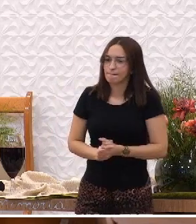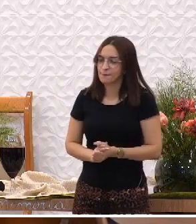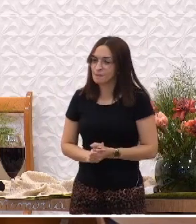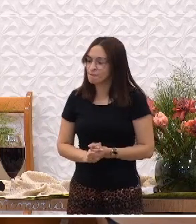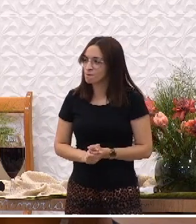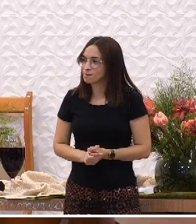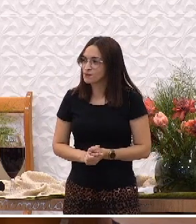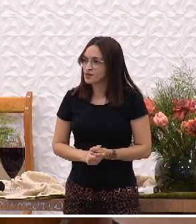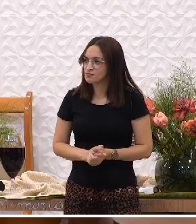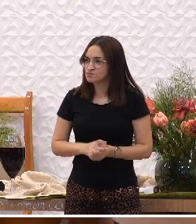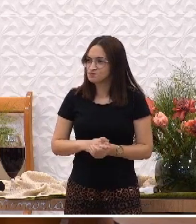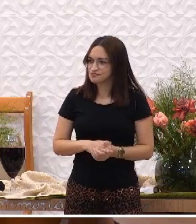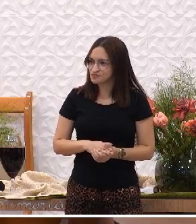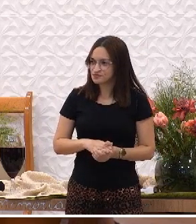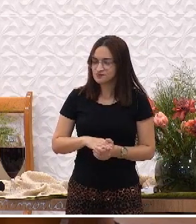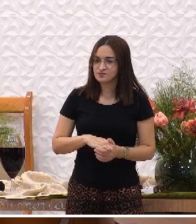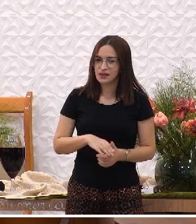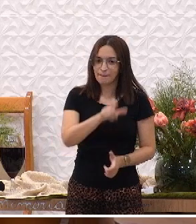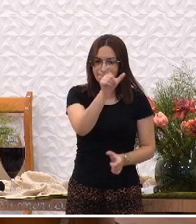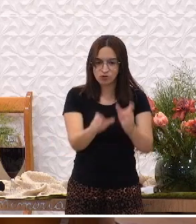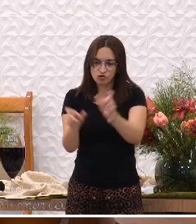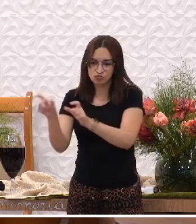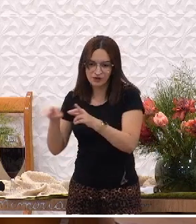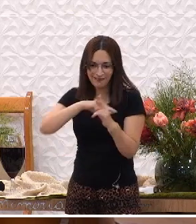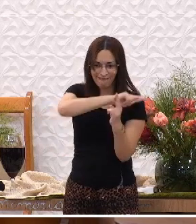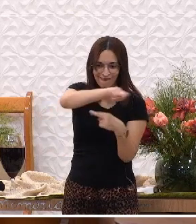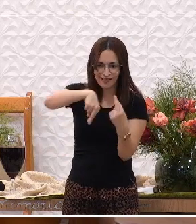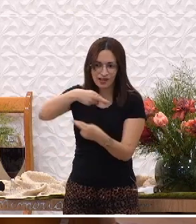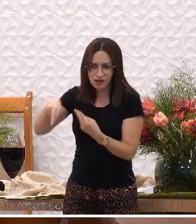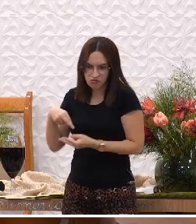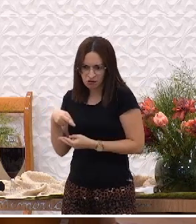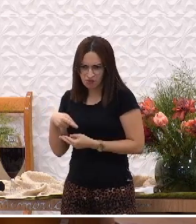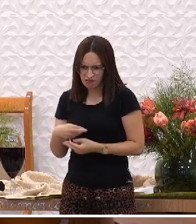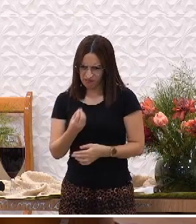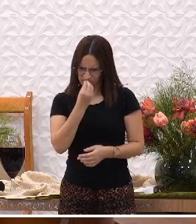pelos reformados, né, foi amplamente rejeitado.